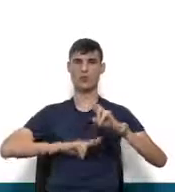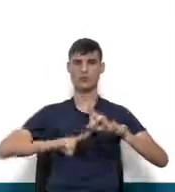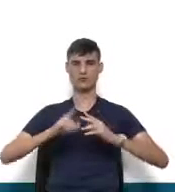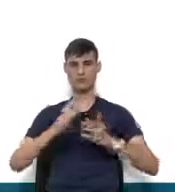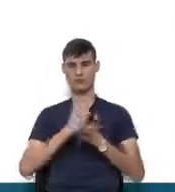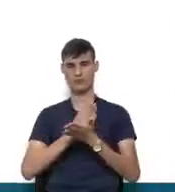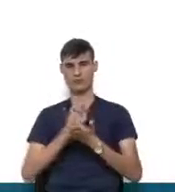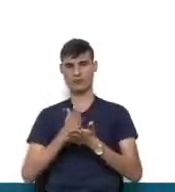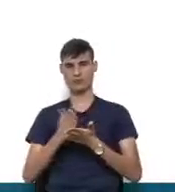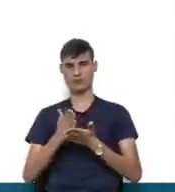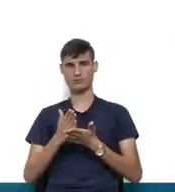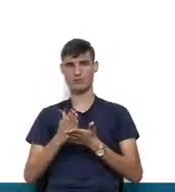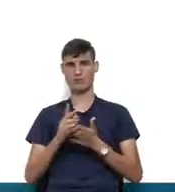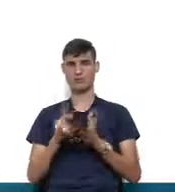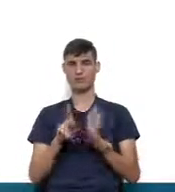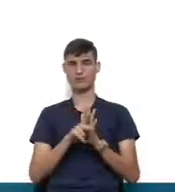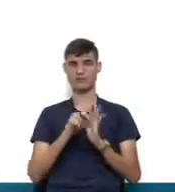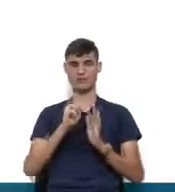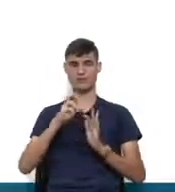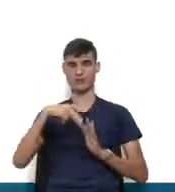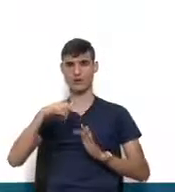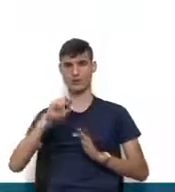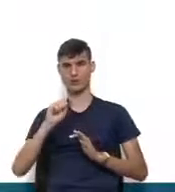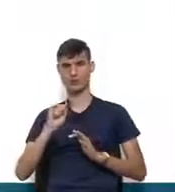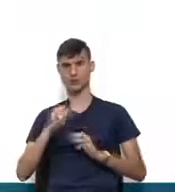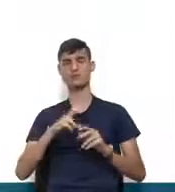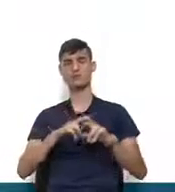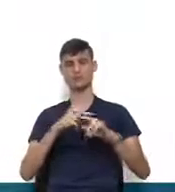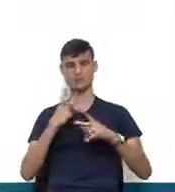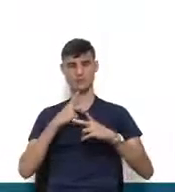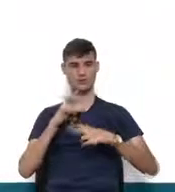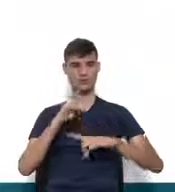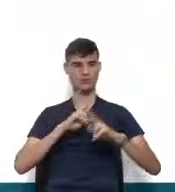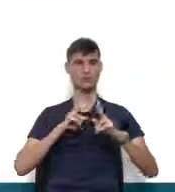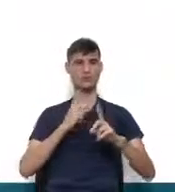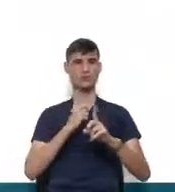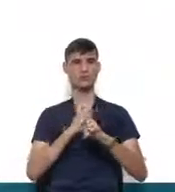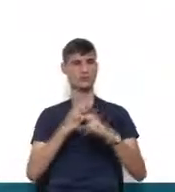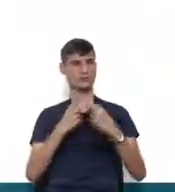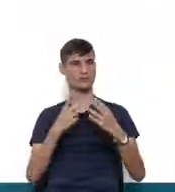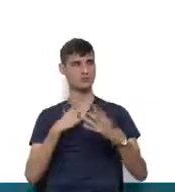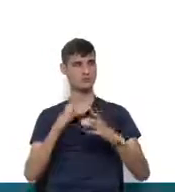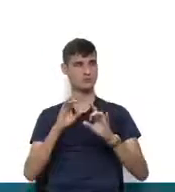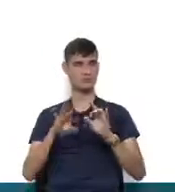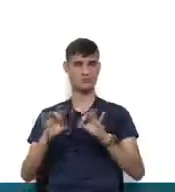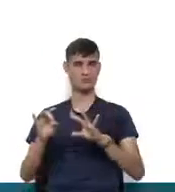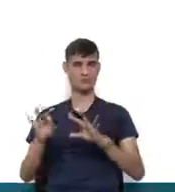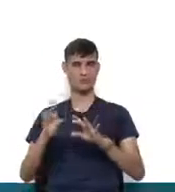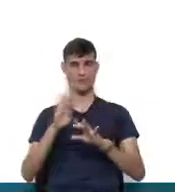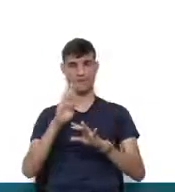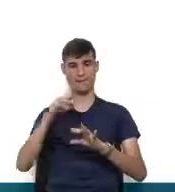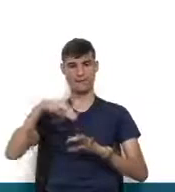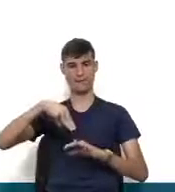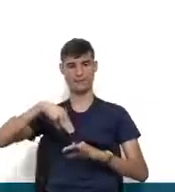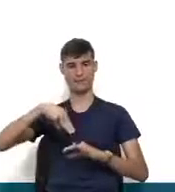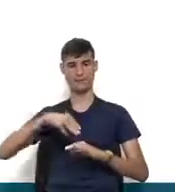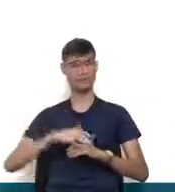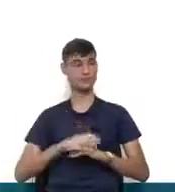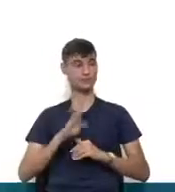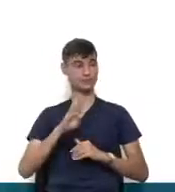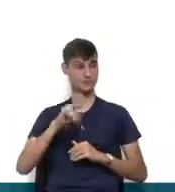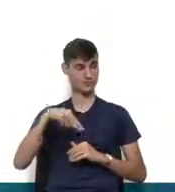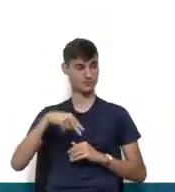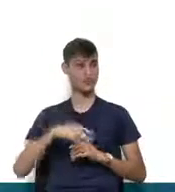séries dos senos, tá? Então, para isso, nós vamos encontrar aqui o coeficiente Bn. Por que nós